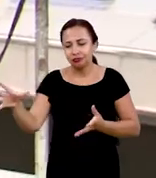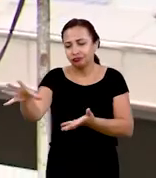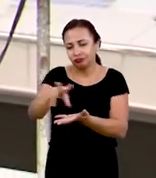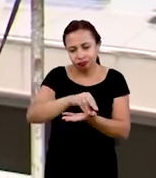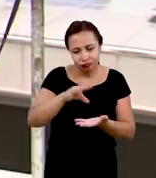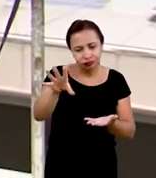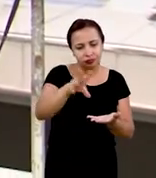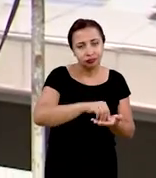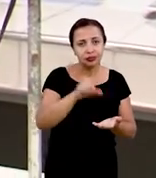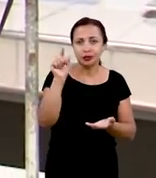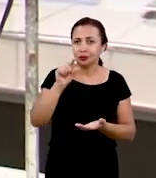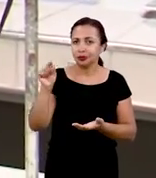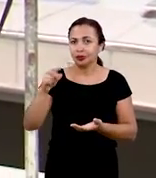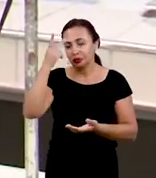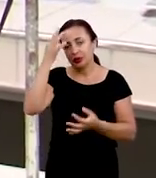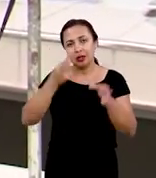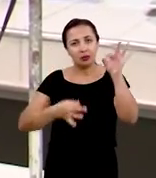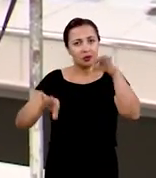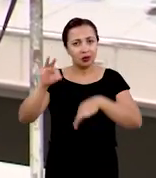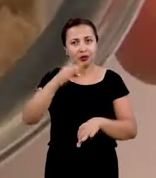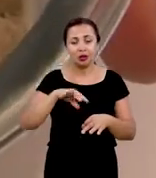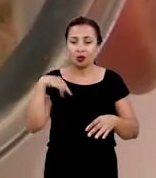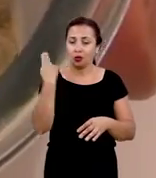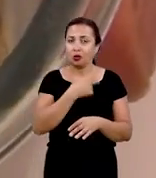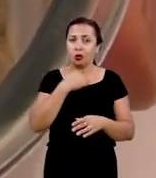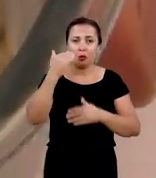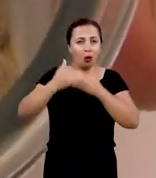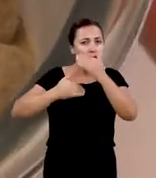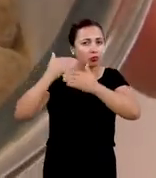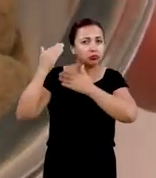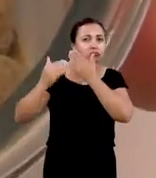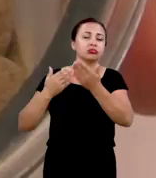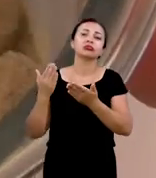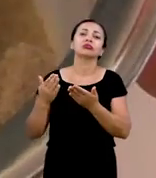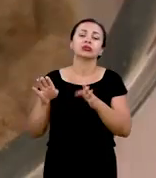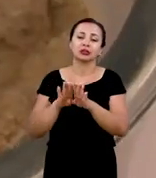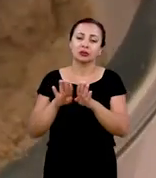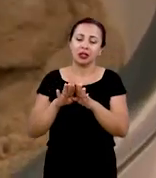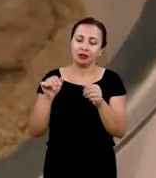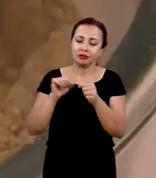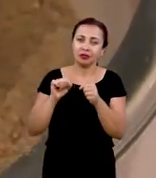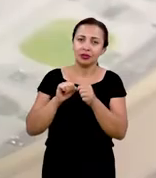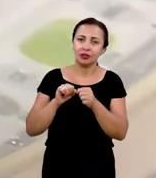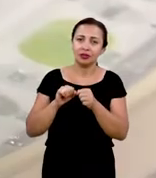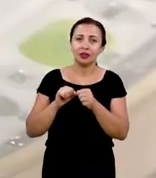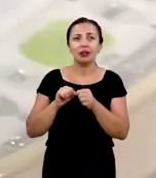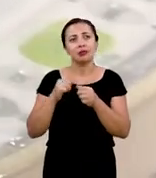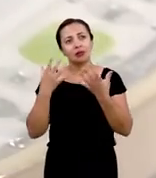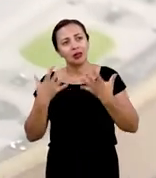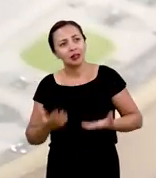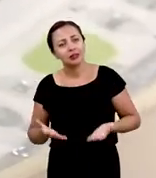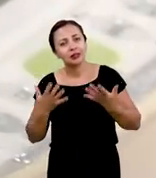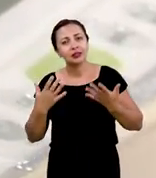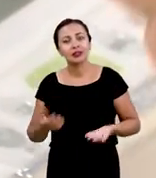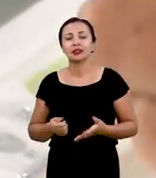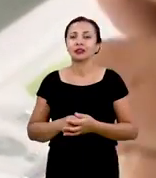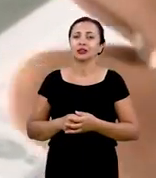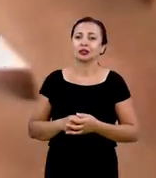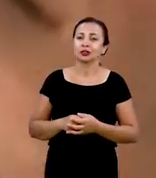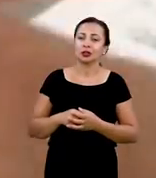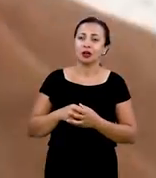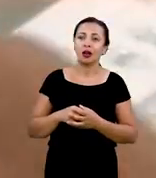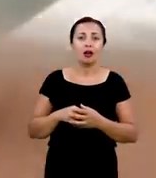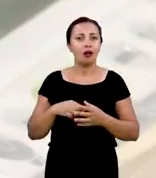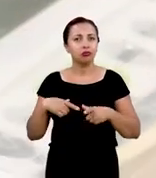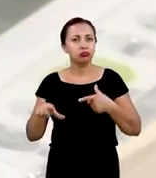amostras, a gente traz amostras para o laboratório, a gente processa, né? Processar é fazer uma pesagem, é fazer